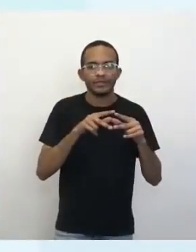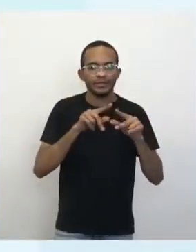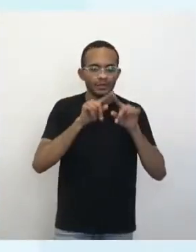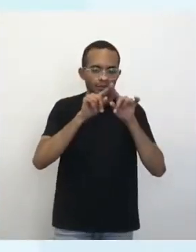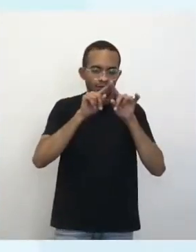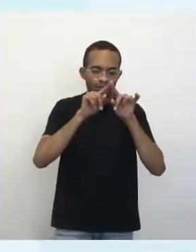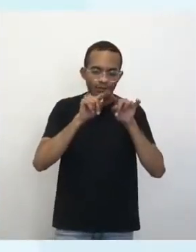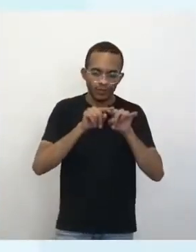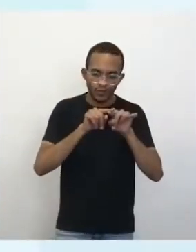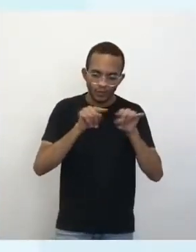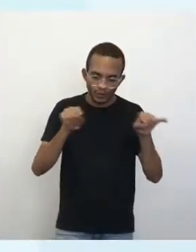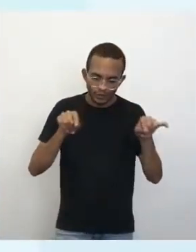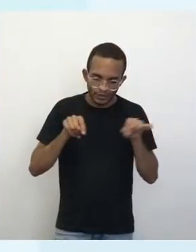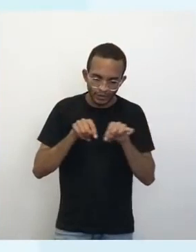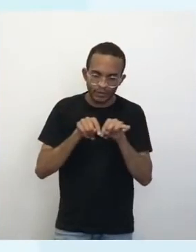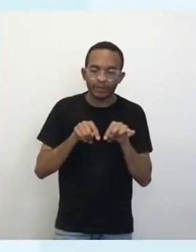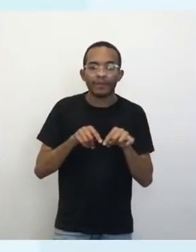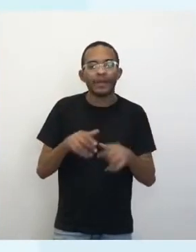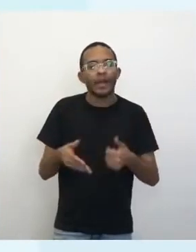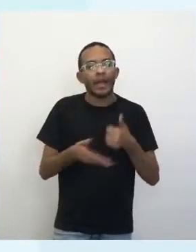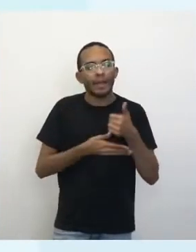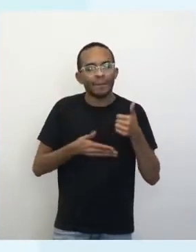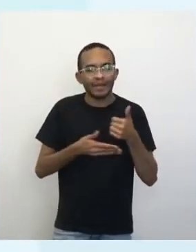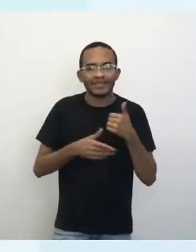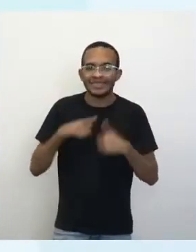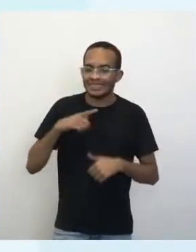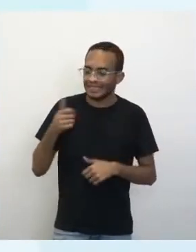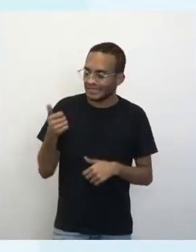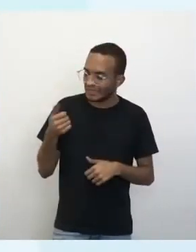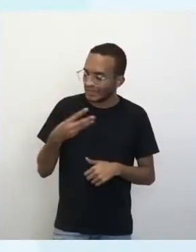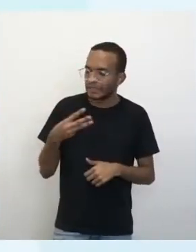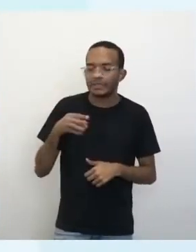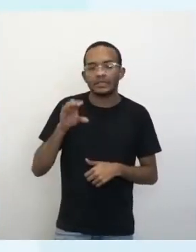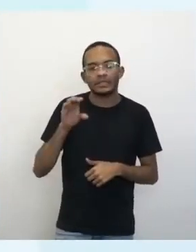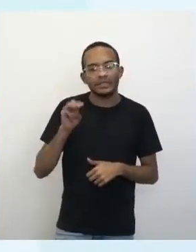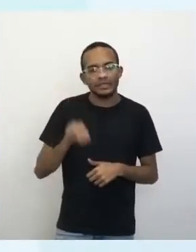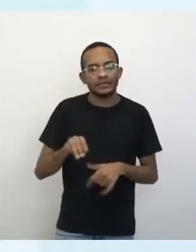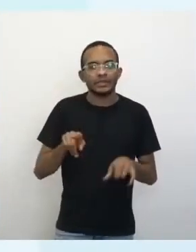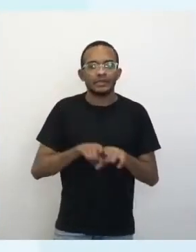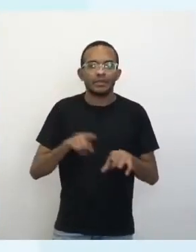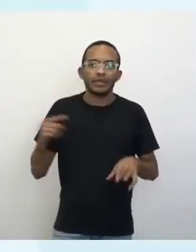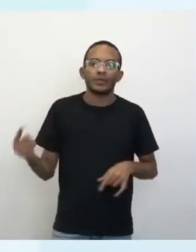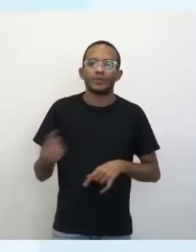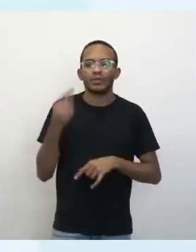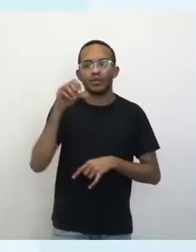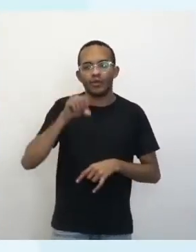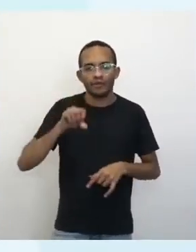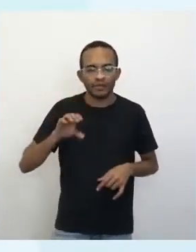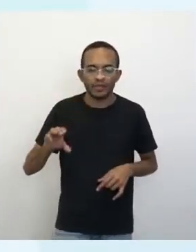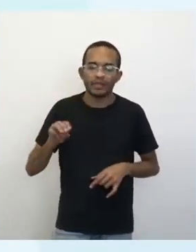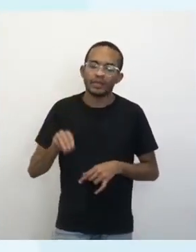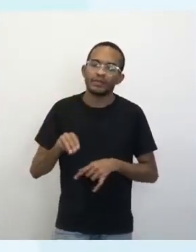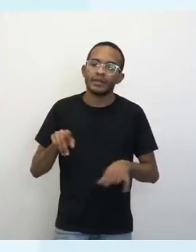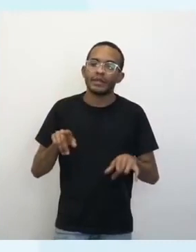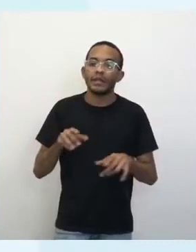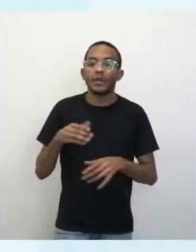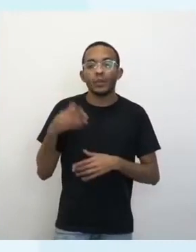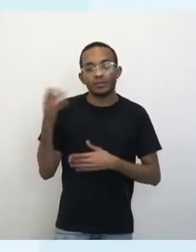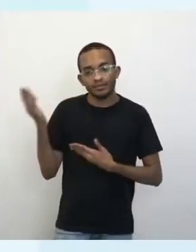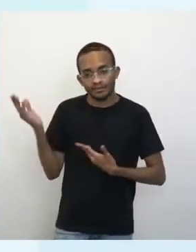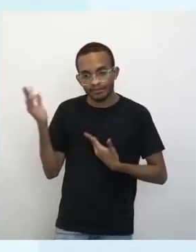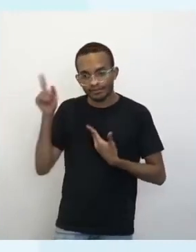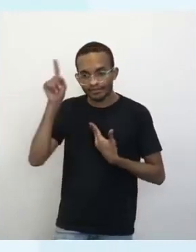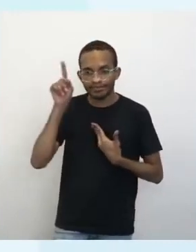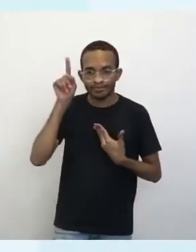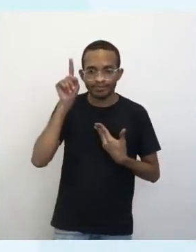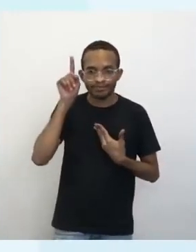quadrada, cuja aresta da base mede 13 centímetros e a altura mede 9. Ali na lateral, já tem